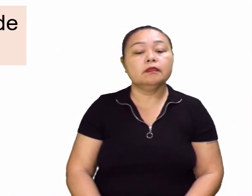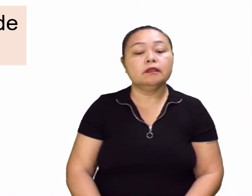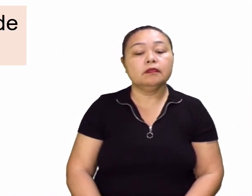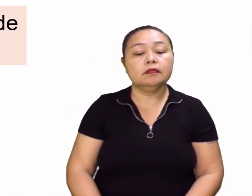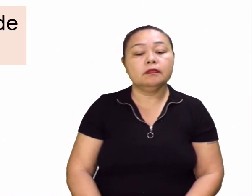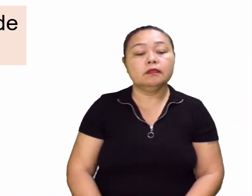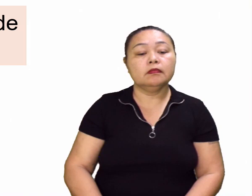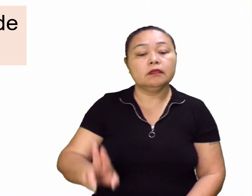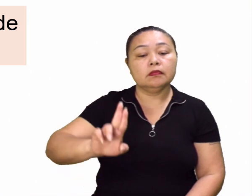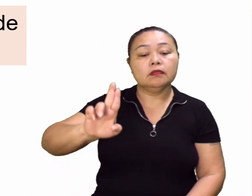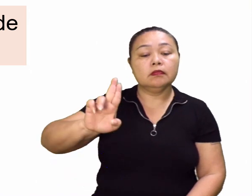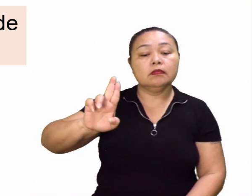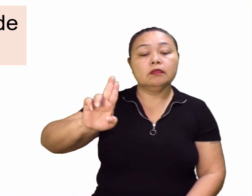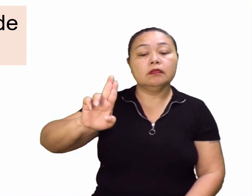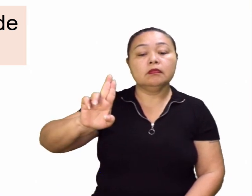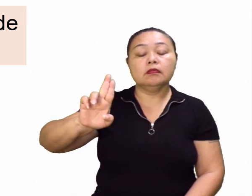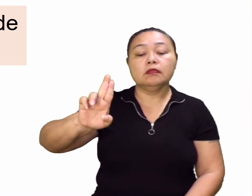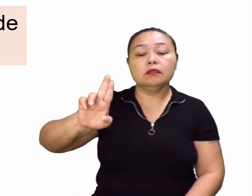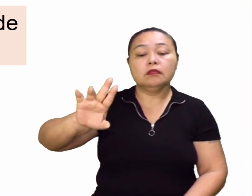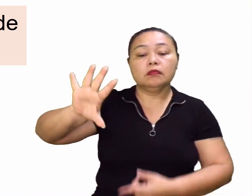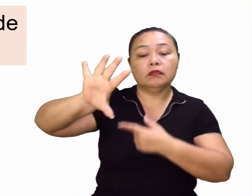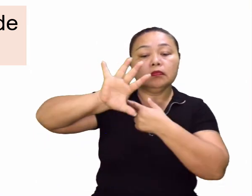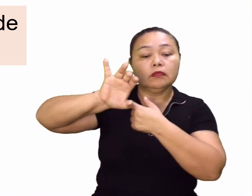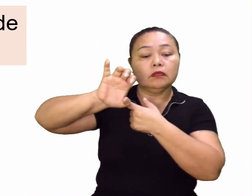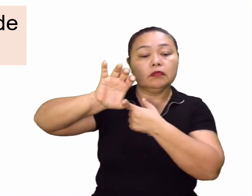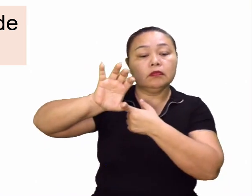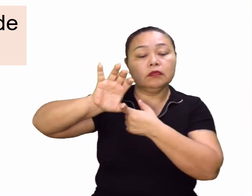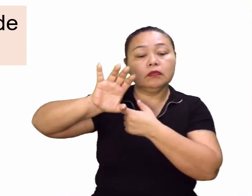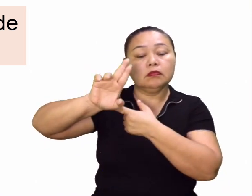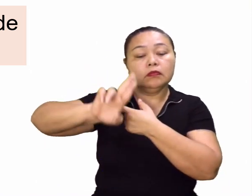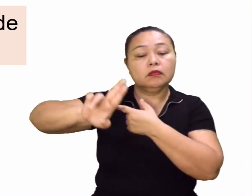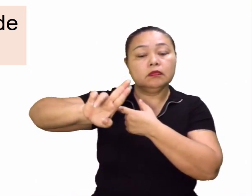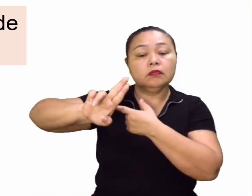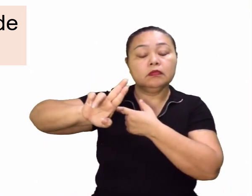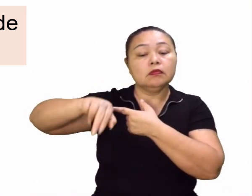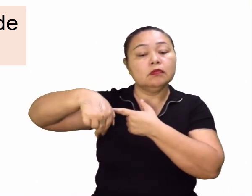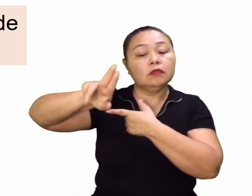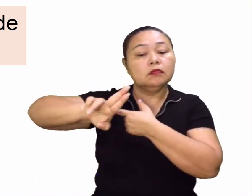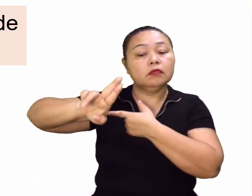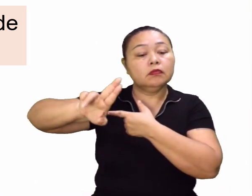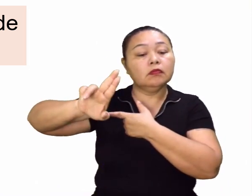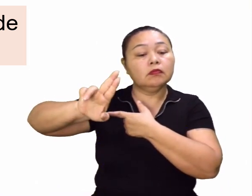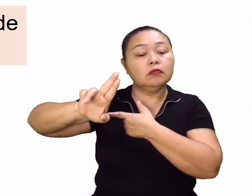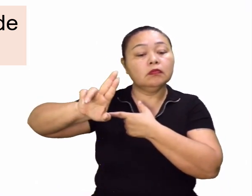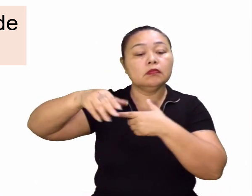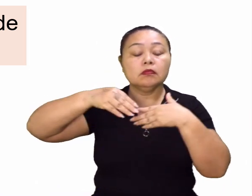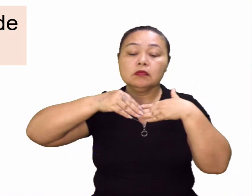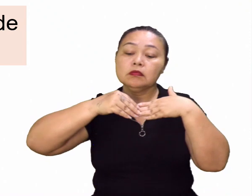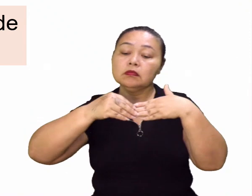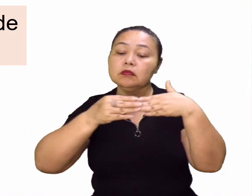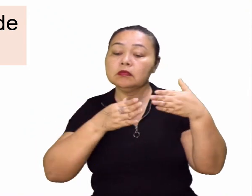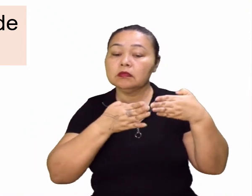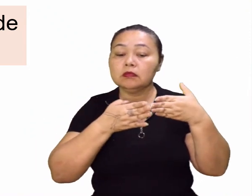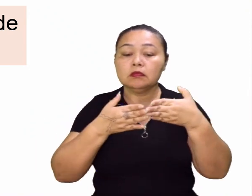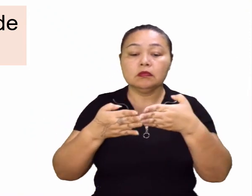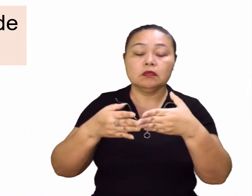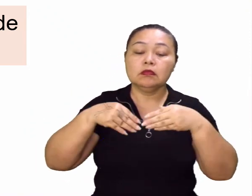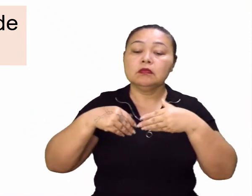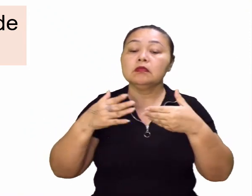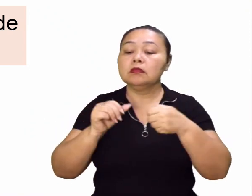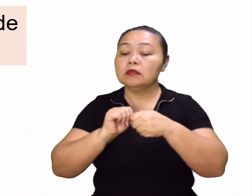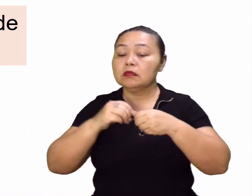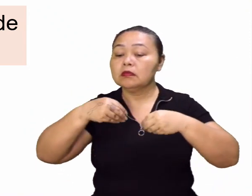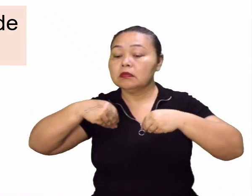Utiliza sinais emitidos por satélite cujas aplicações são amplamente utilizadas nos transportes